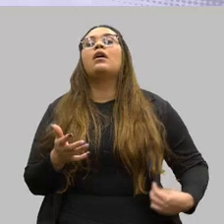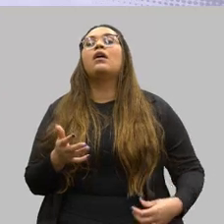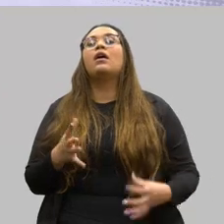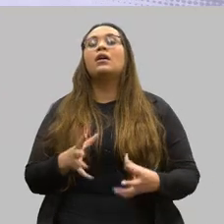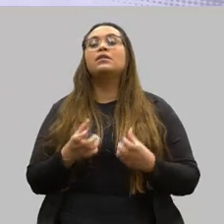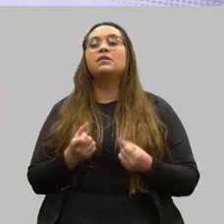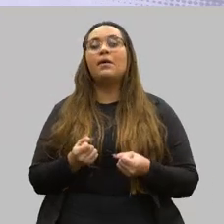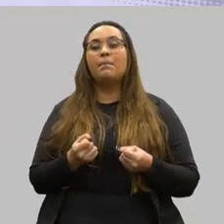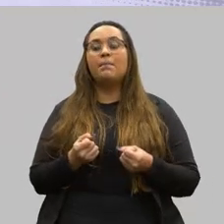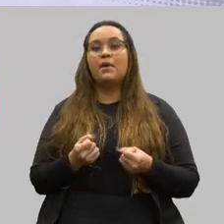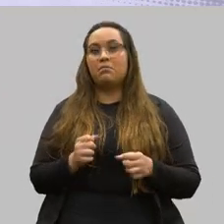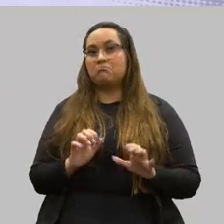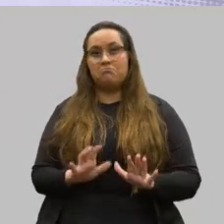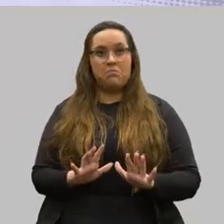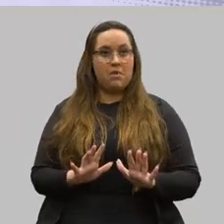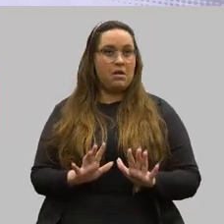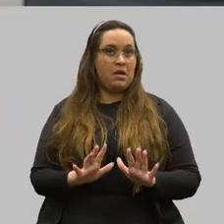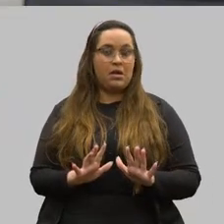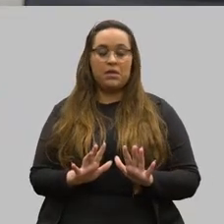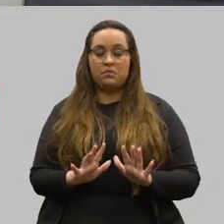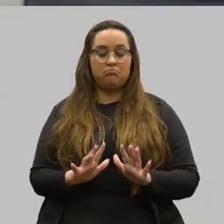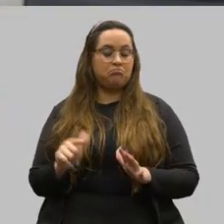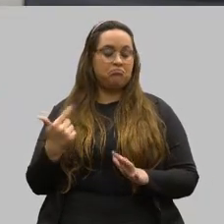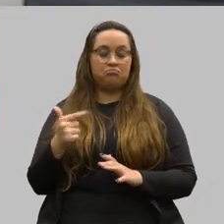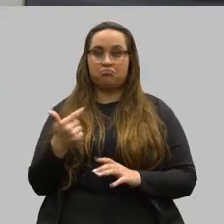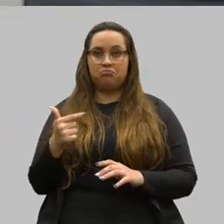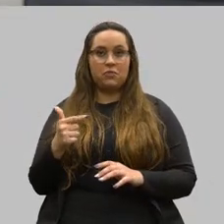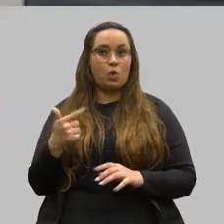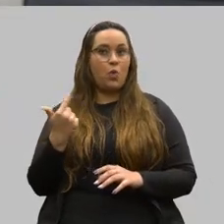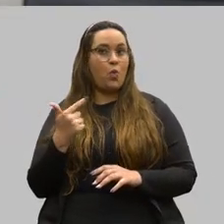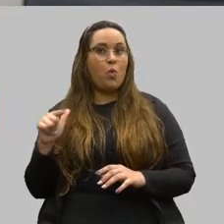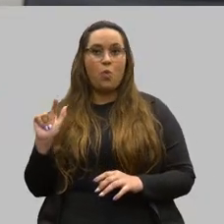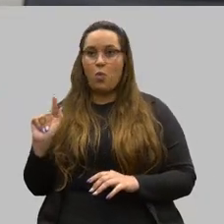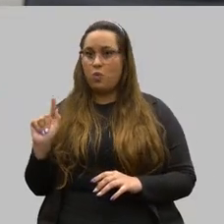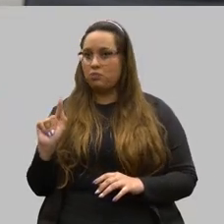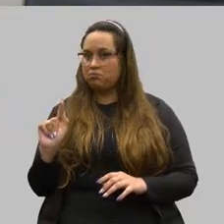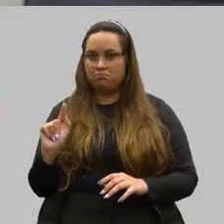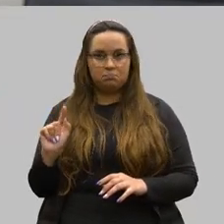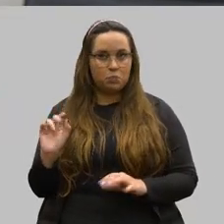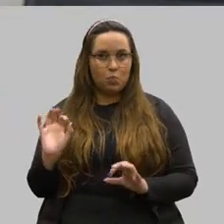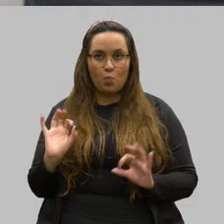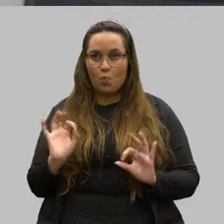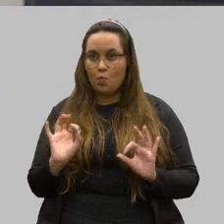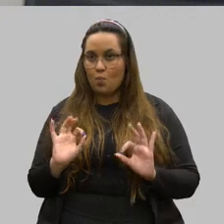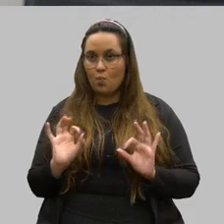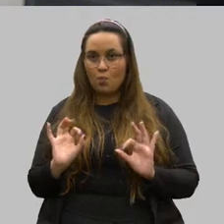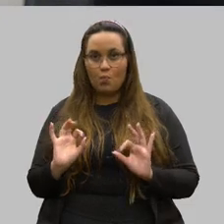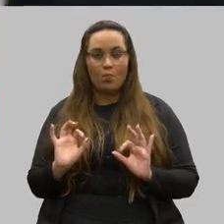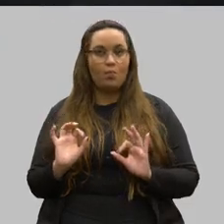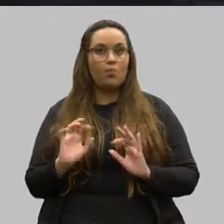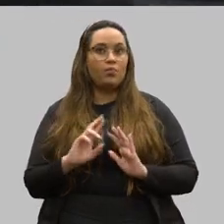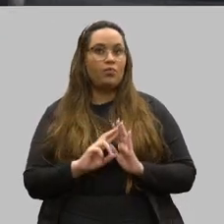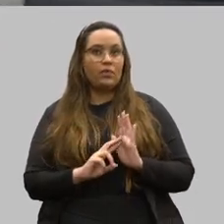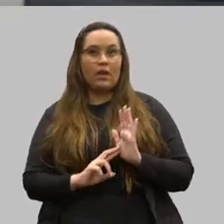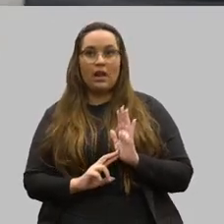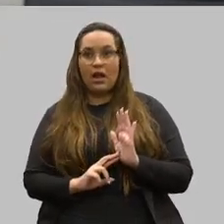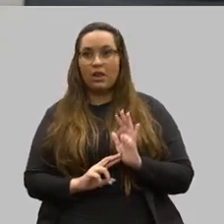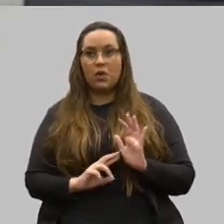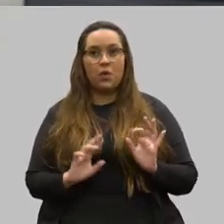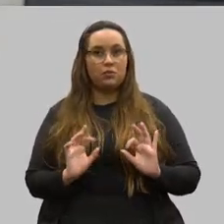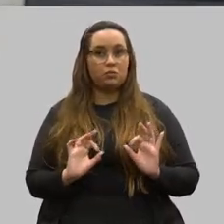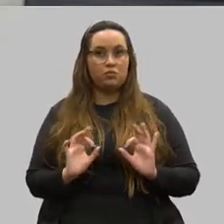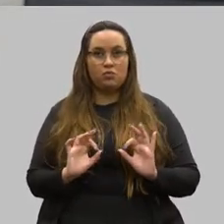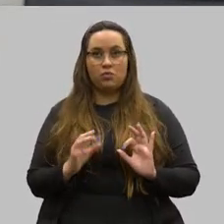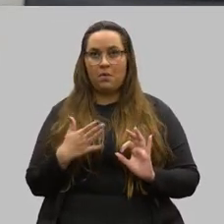intendência então não houve para especificamente outra intervenção nenhum tipo de laudo ou relatório pelo menos do meu